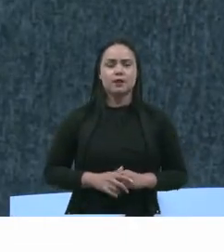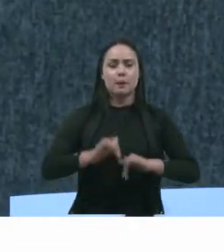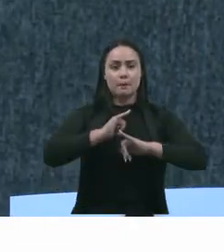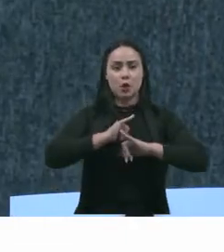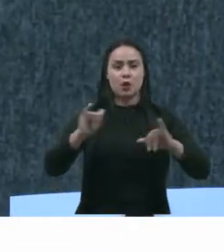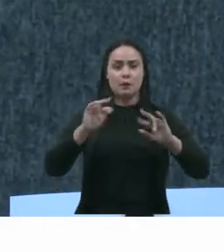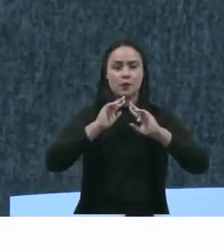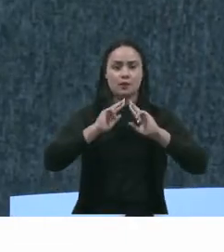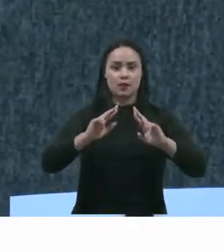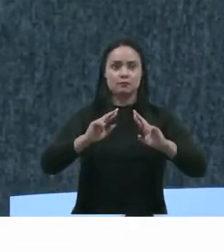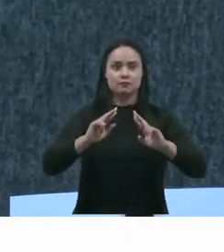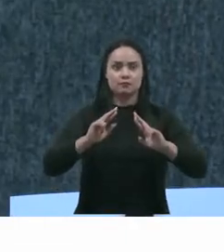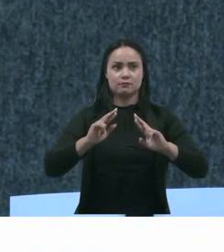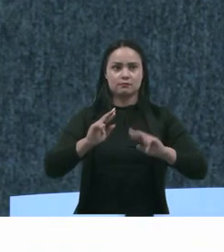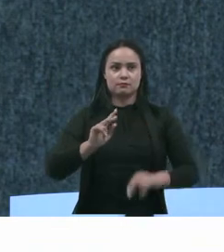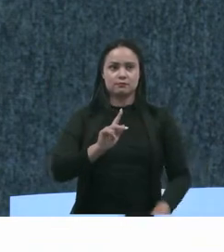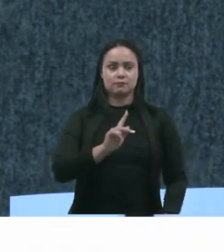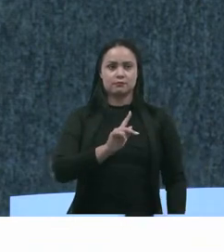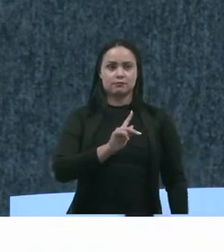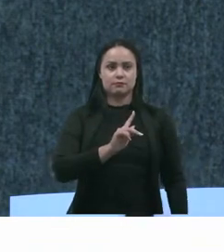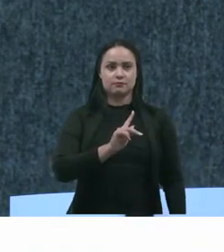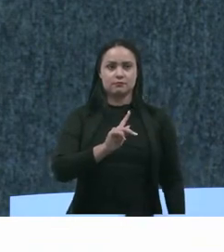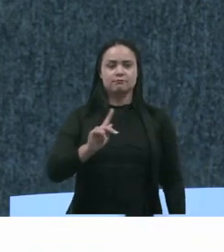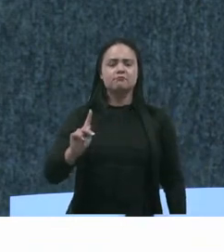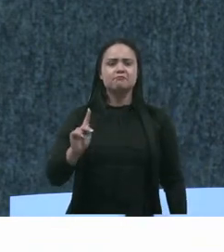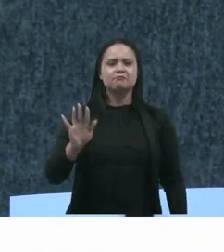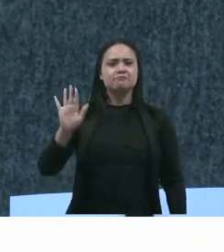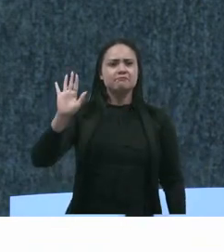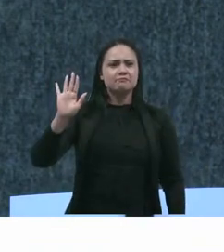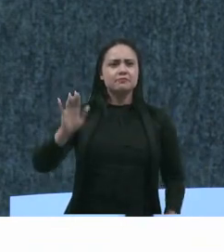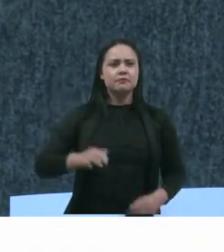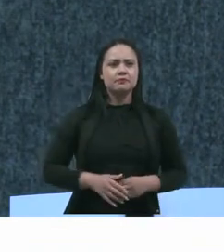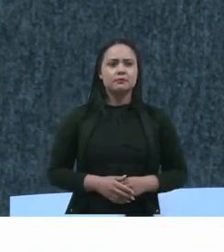Proclamo o resultado. Senhor presidente. Foi. Quem?